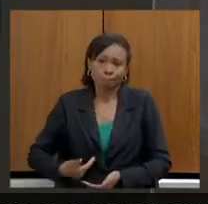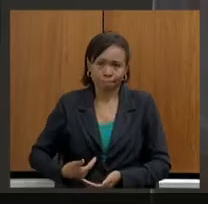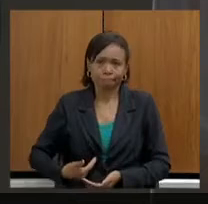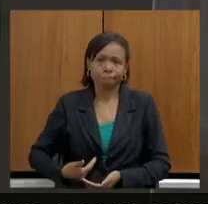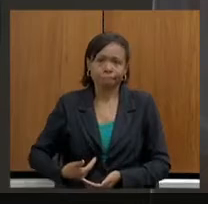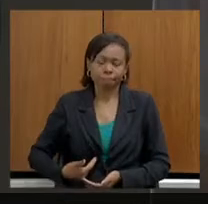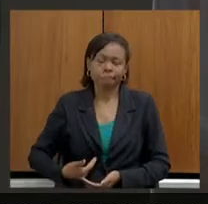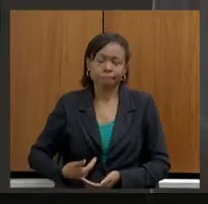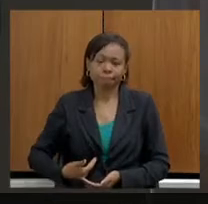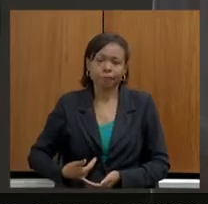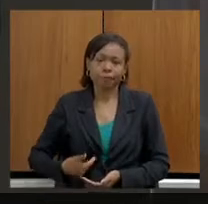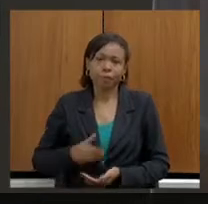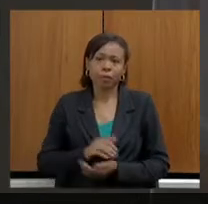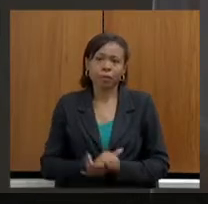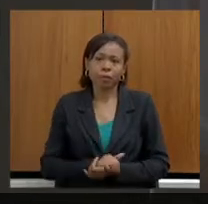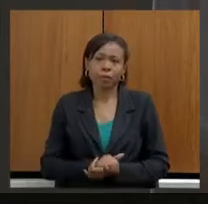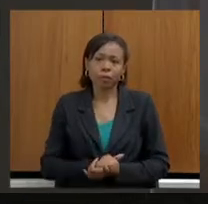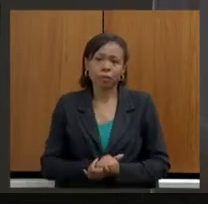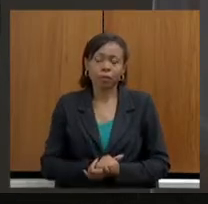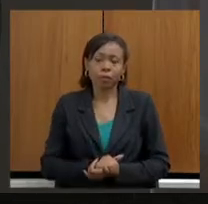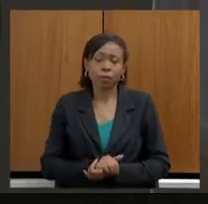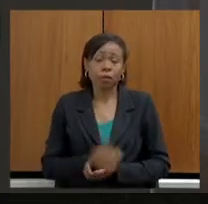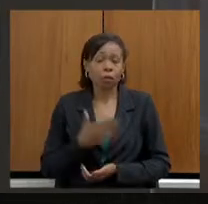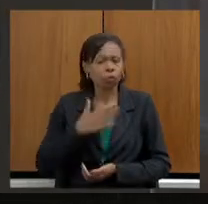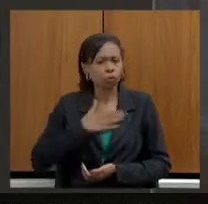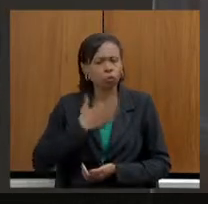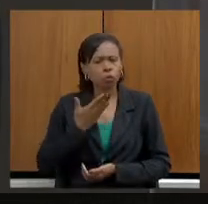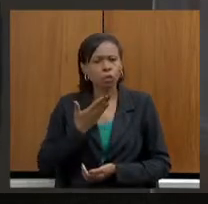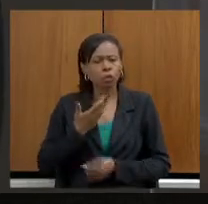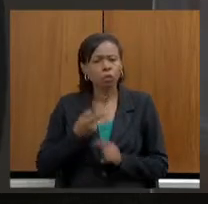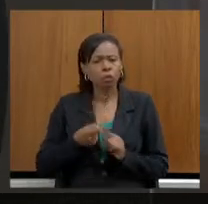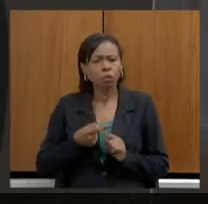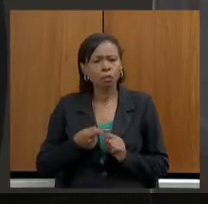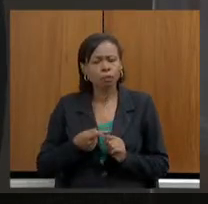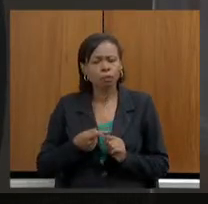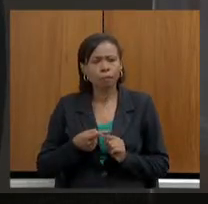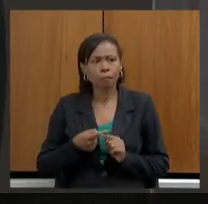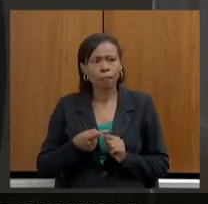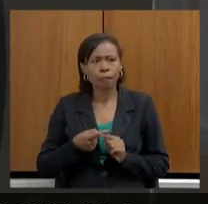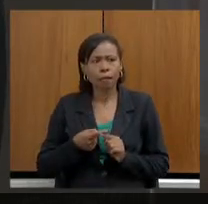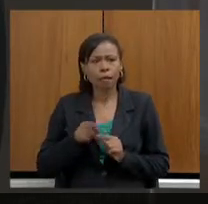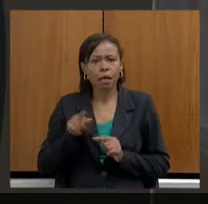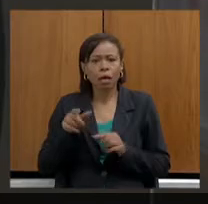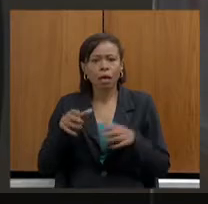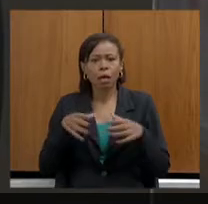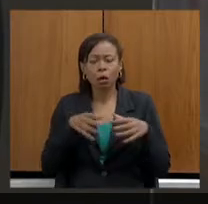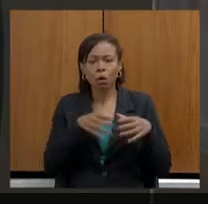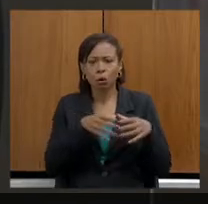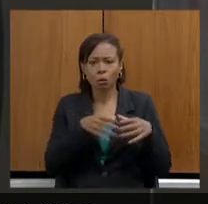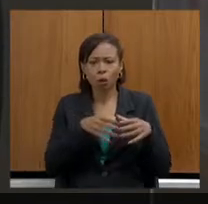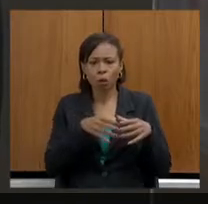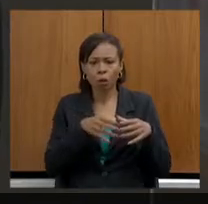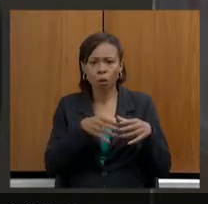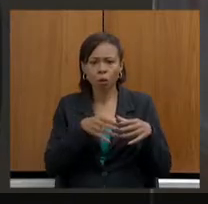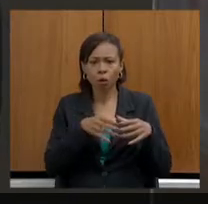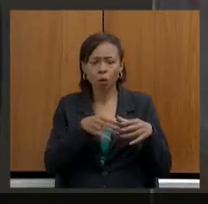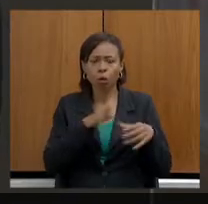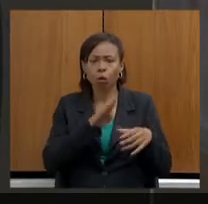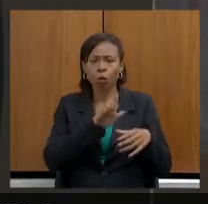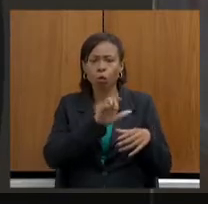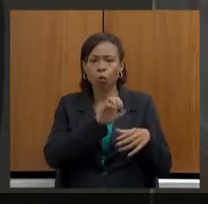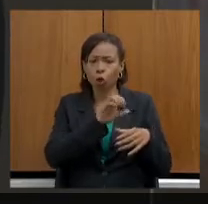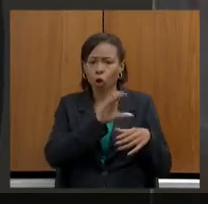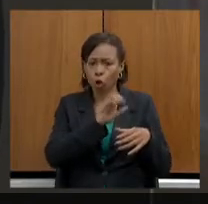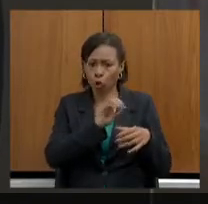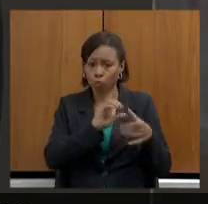me deixou também bastante surpreso né o fato de que a bancada do bloco de vou para se luta